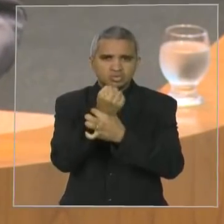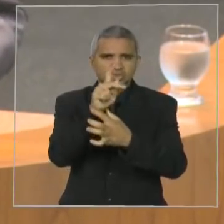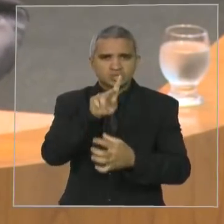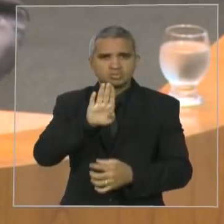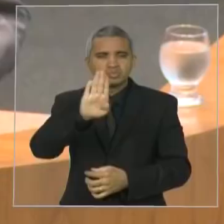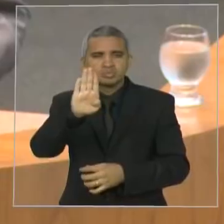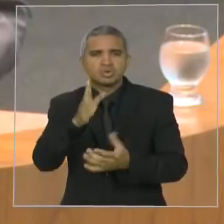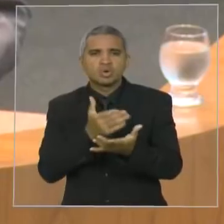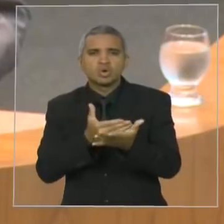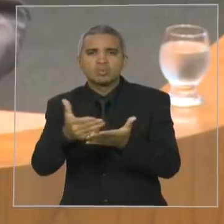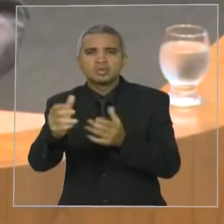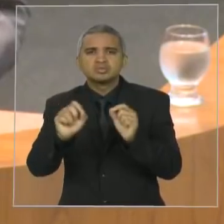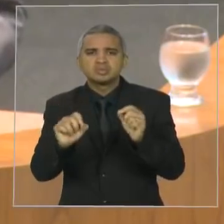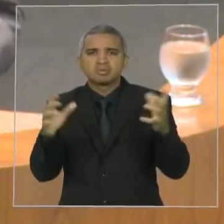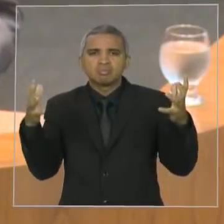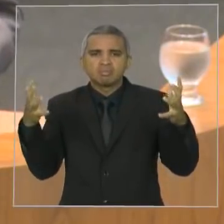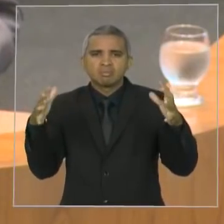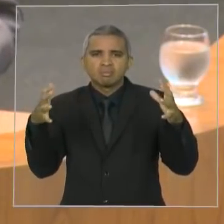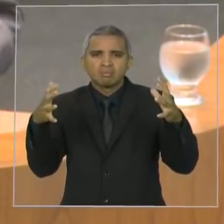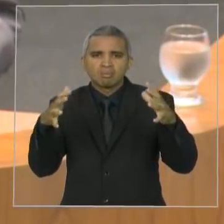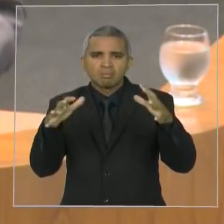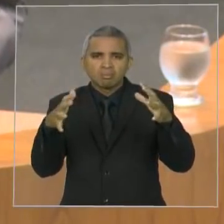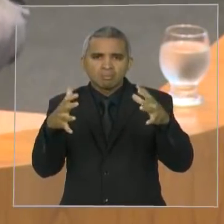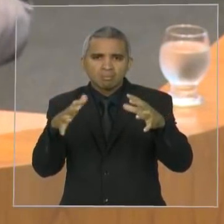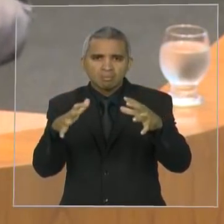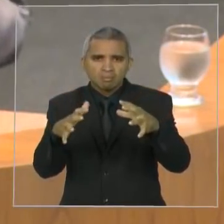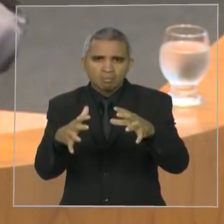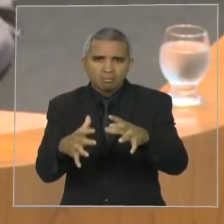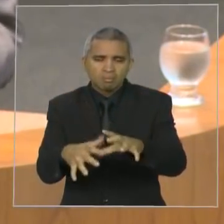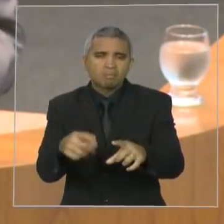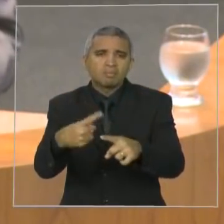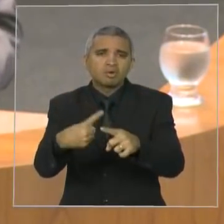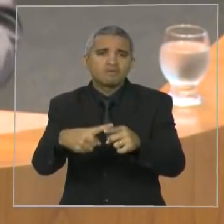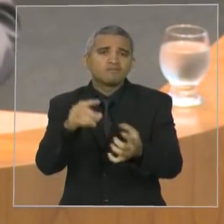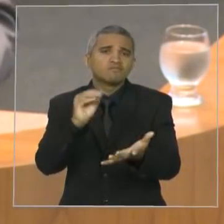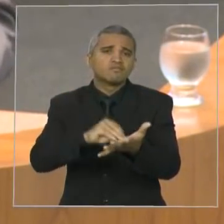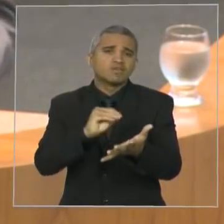igualmente como a educação e a segurança.